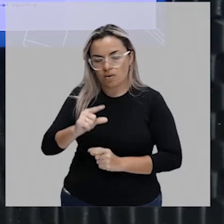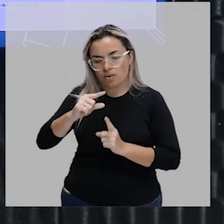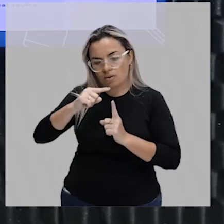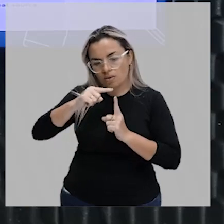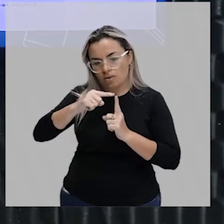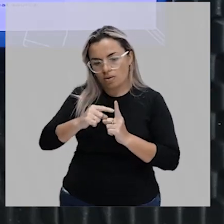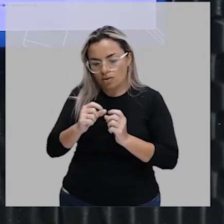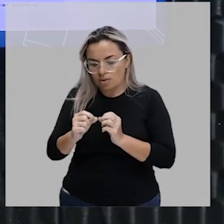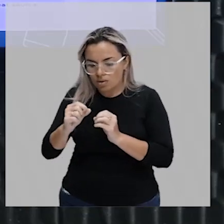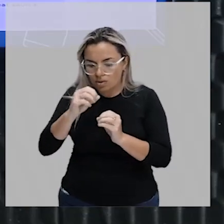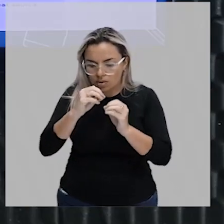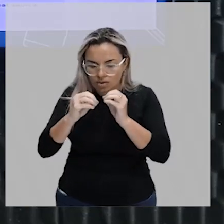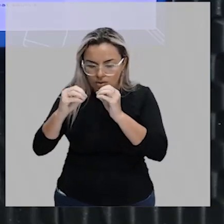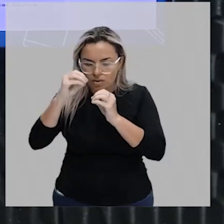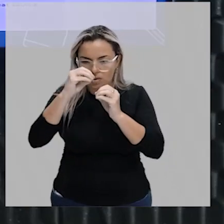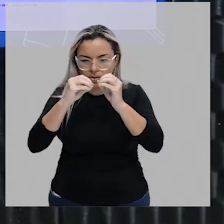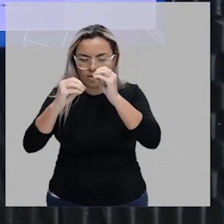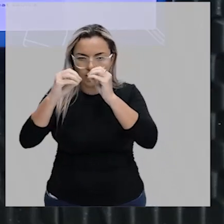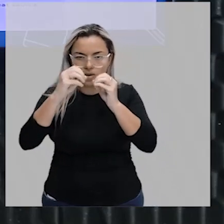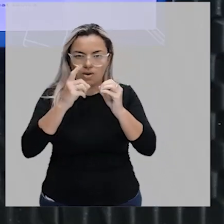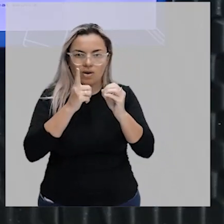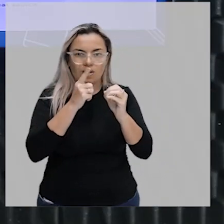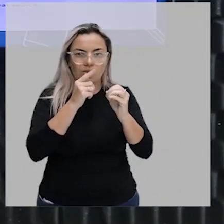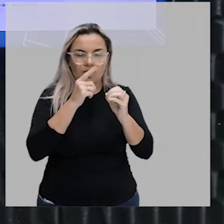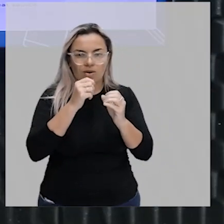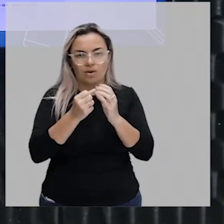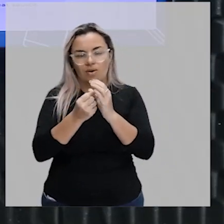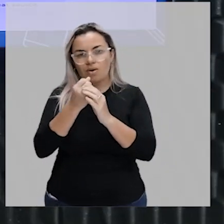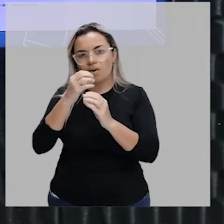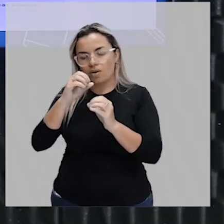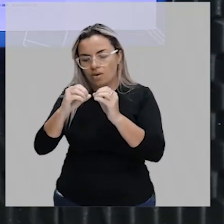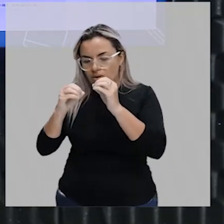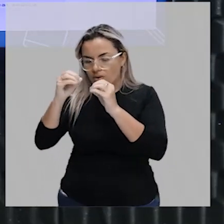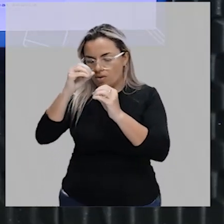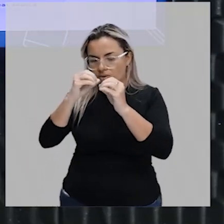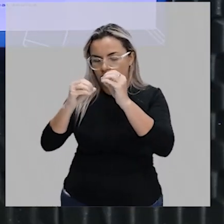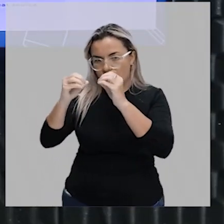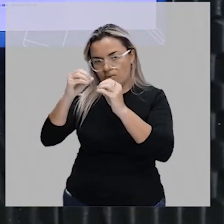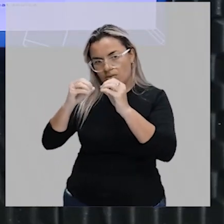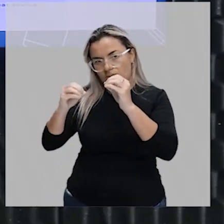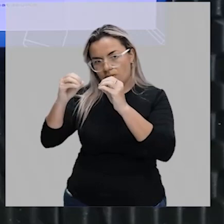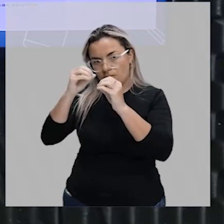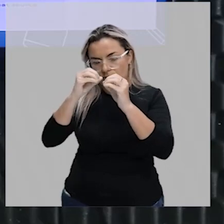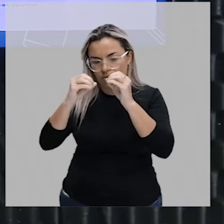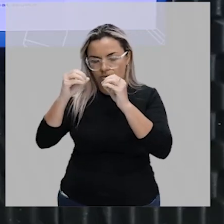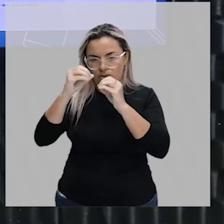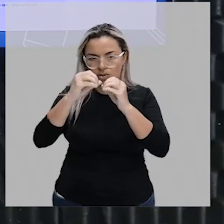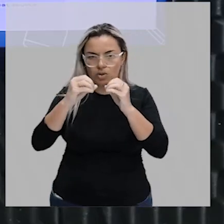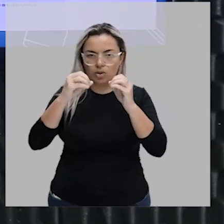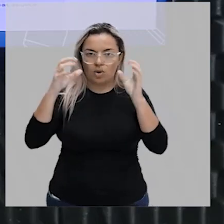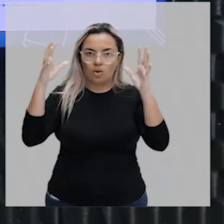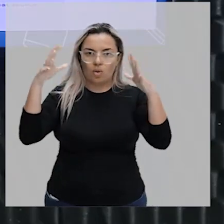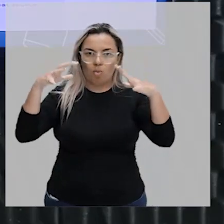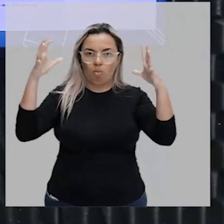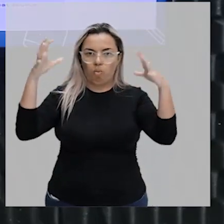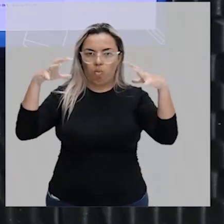gotículas de água começavam a se formar, formando as gotículas das chuvas, né? A precipitação. Então,